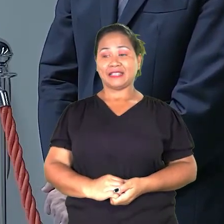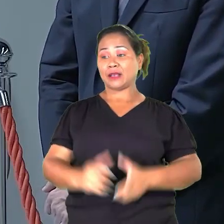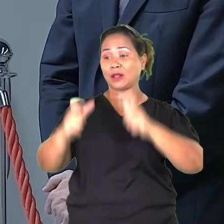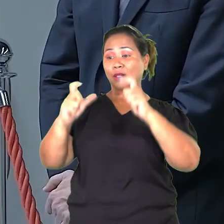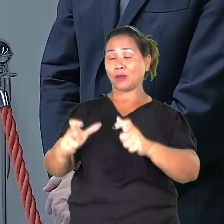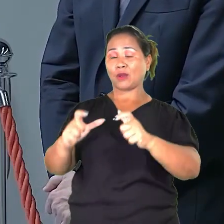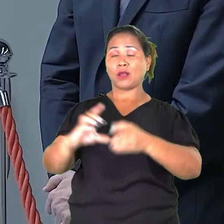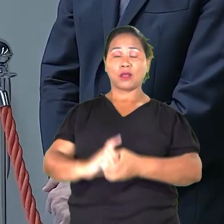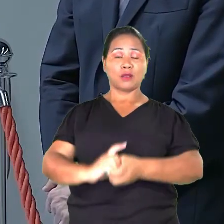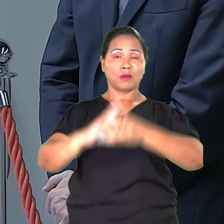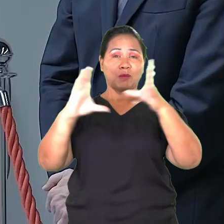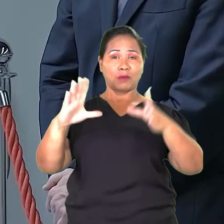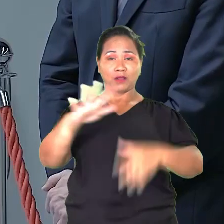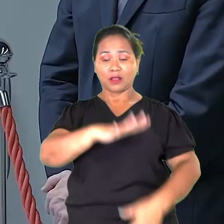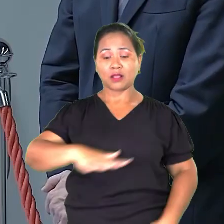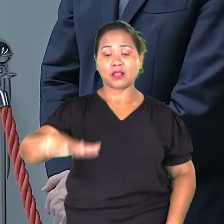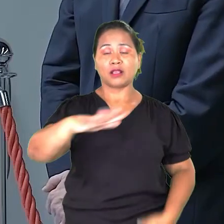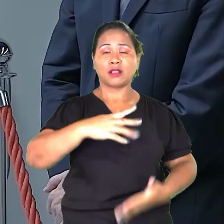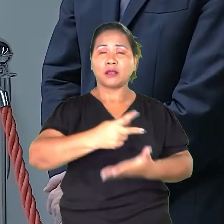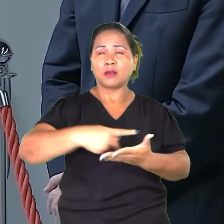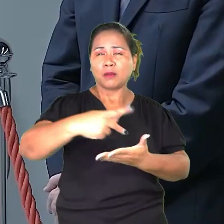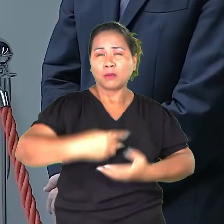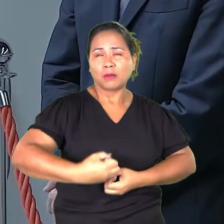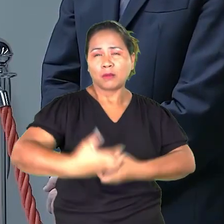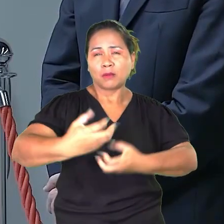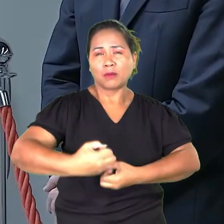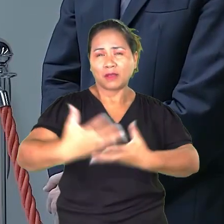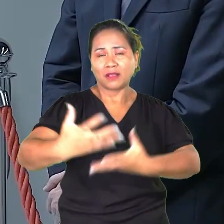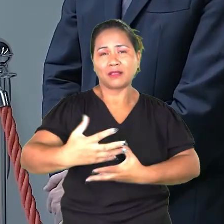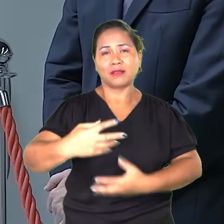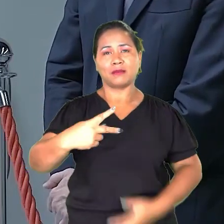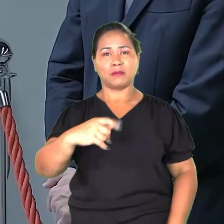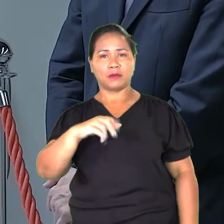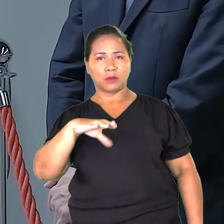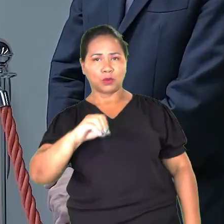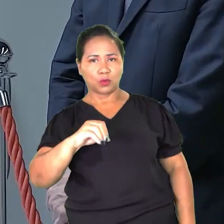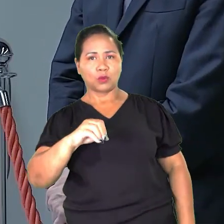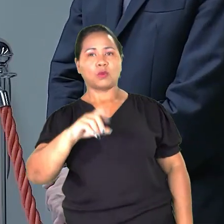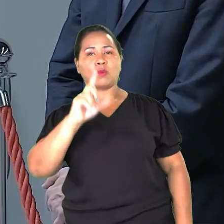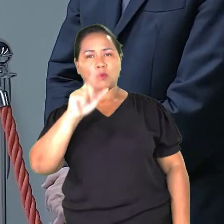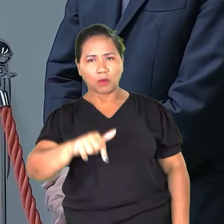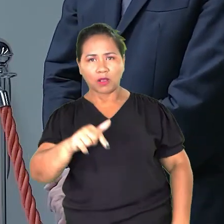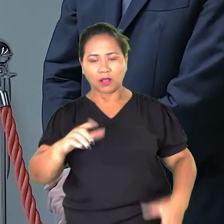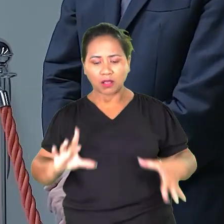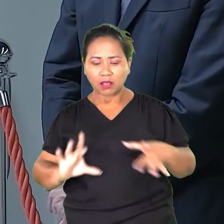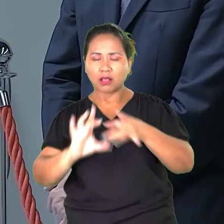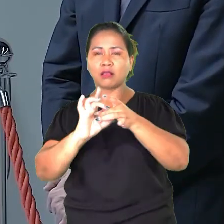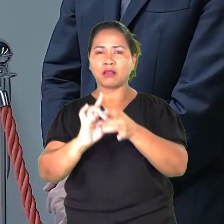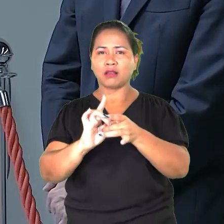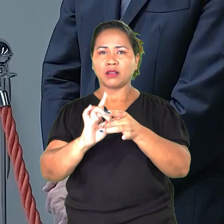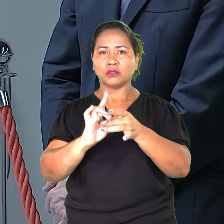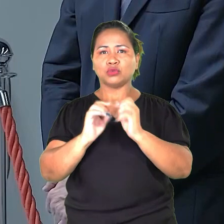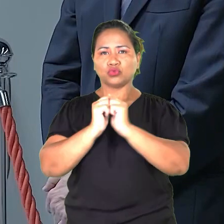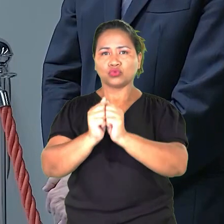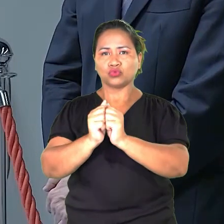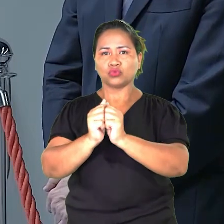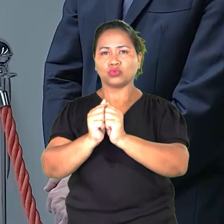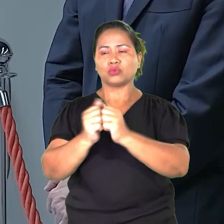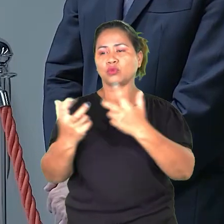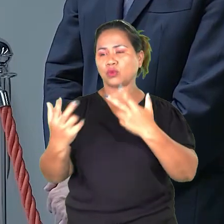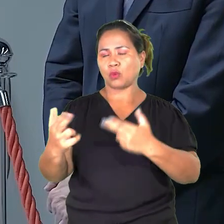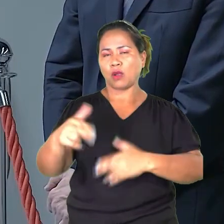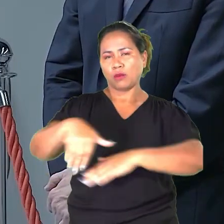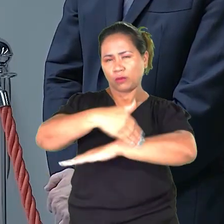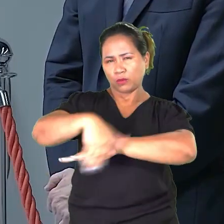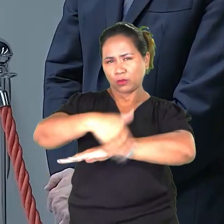O Espaço Democrático Poeta Paulo Bonfim é uma área expositiva permanente, integrada ao Centro de Memória Eleitoral, o